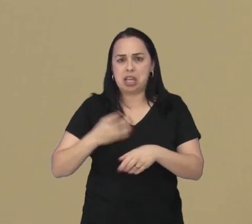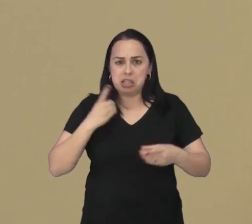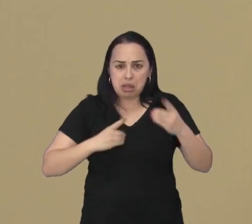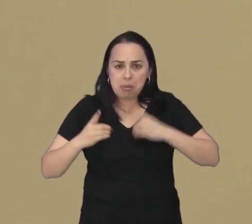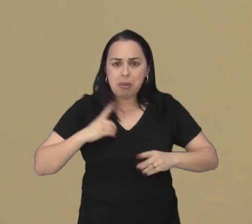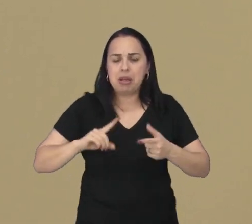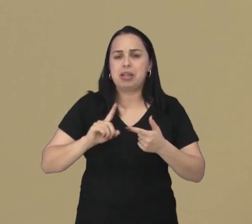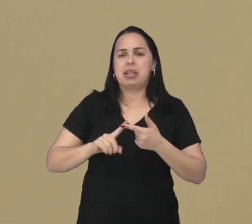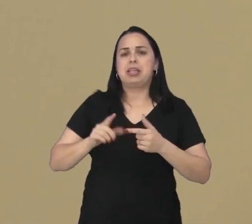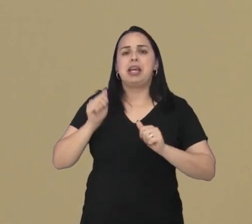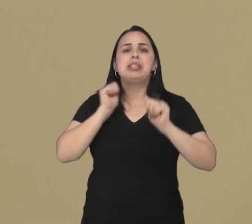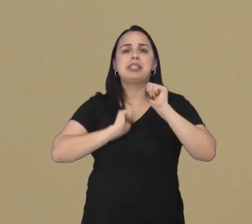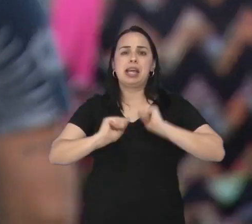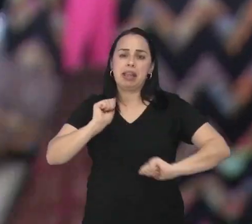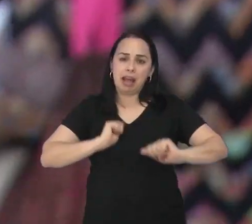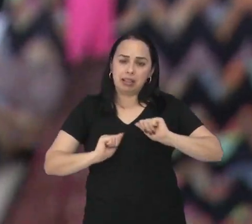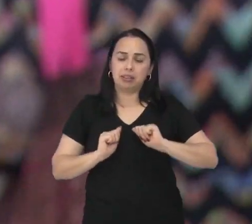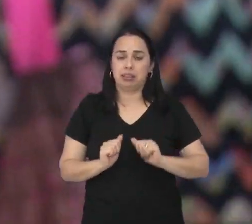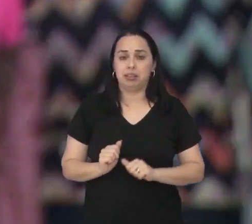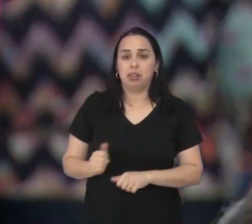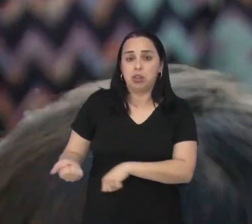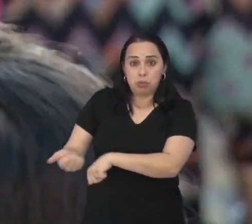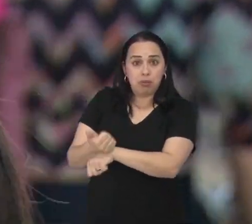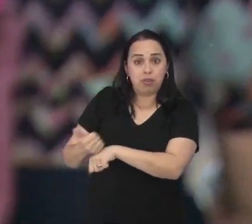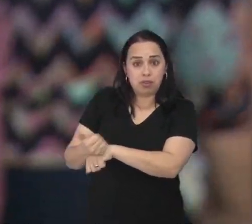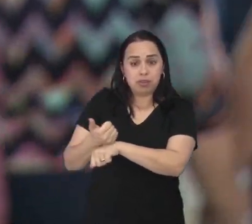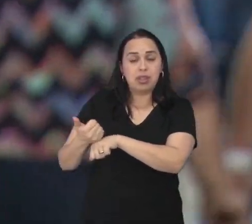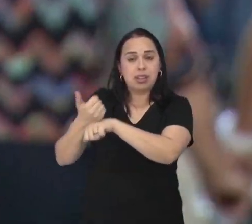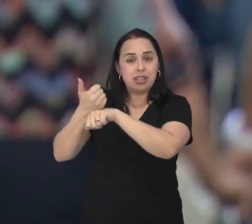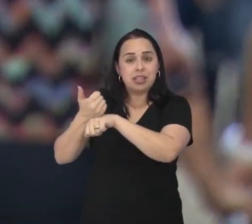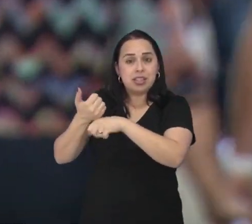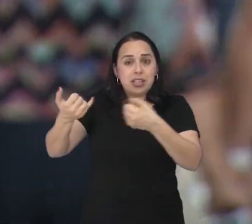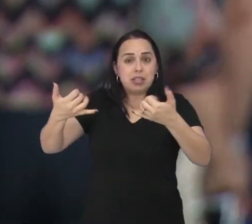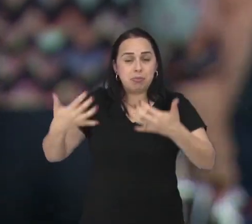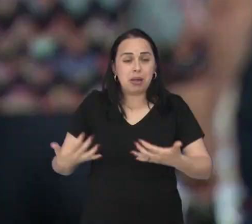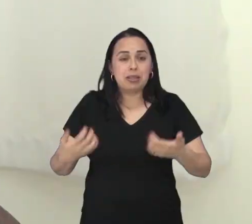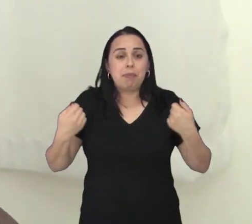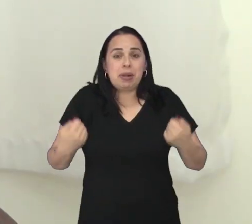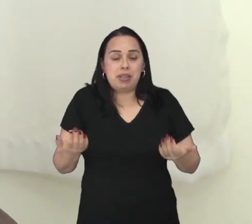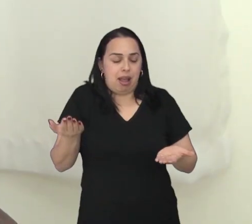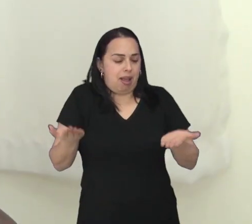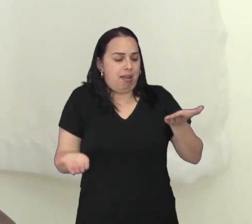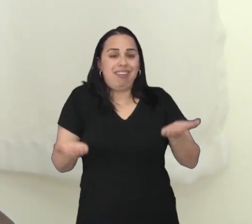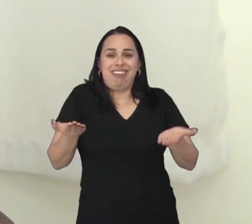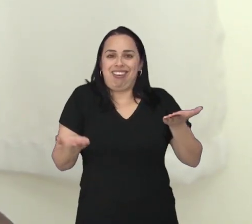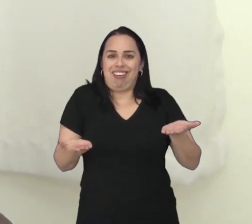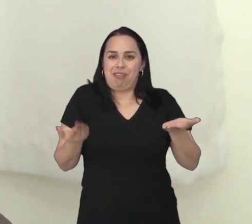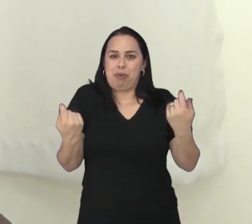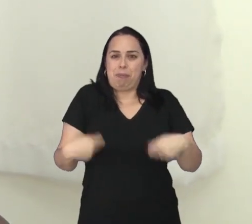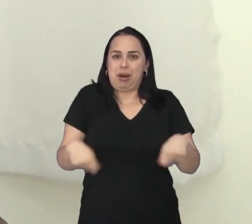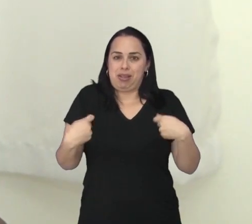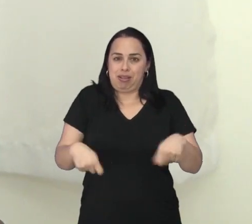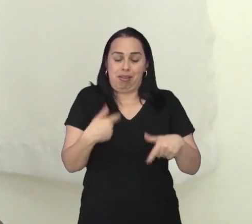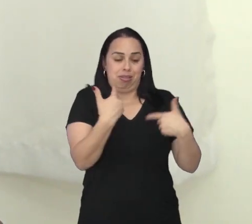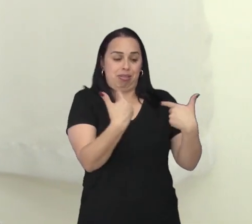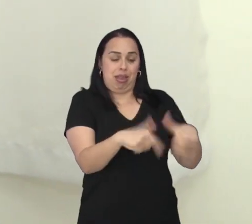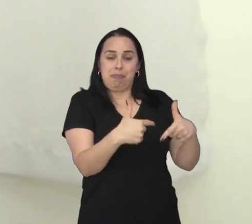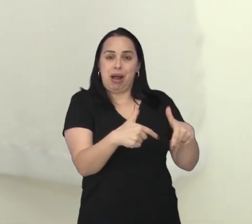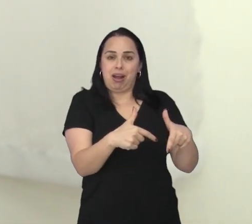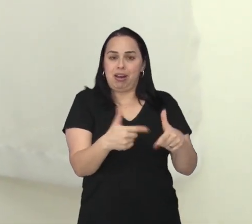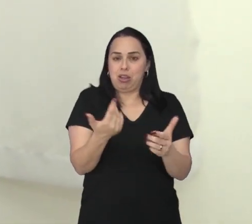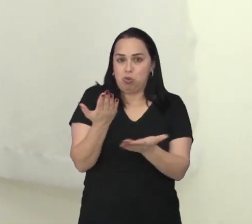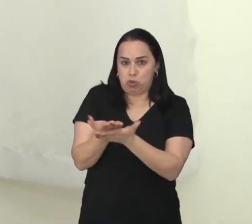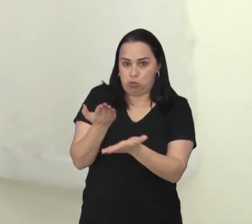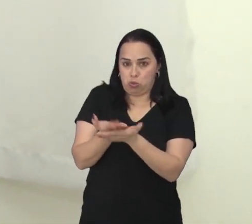como depressão e ansiedade. Especialistas apontam a necessidade de conseguir equilibrar as atividades obrigatórias,